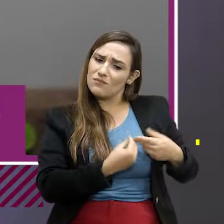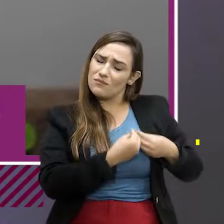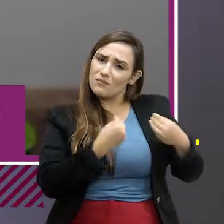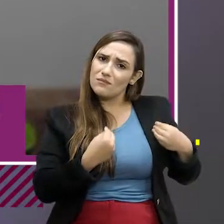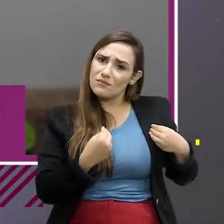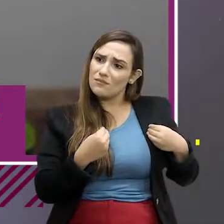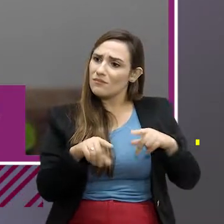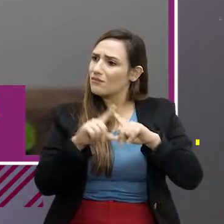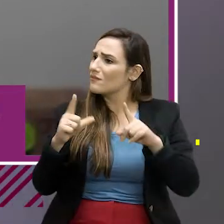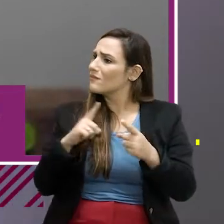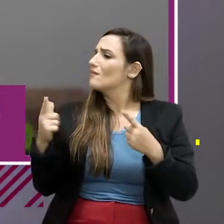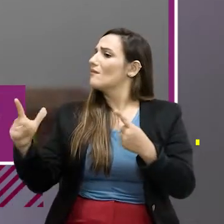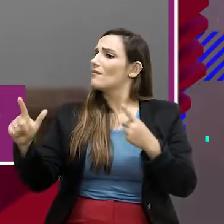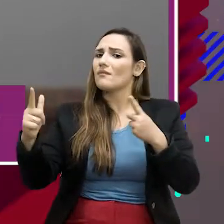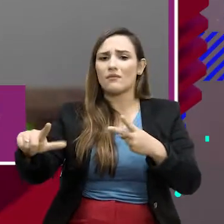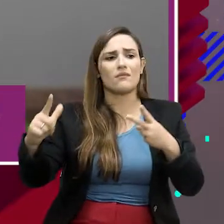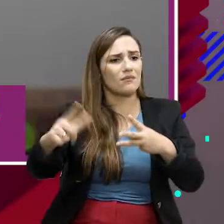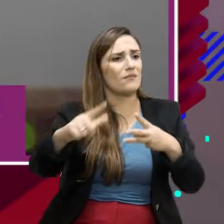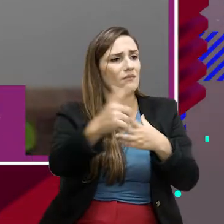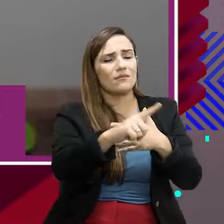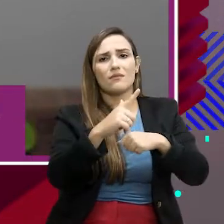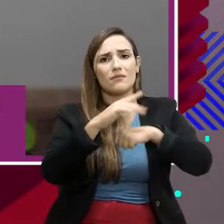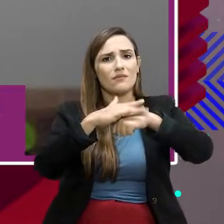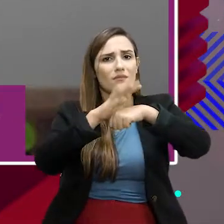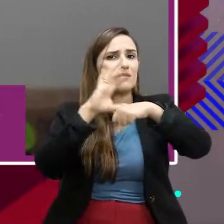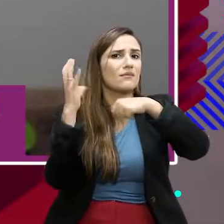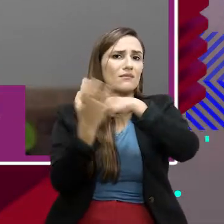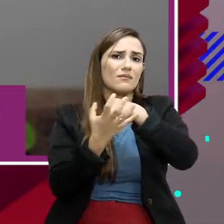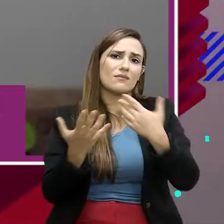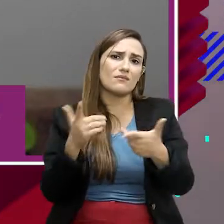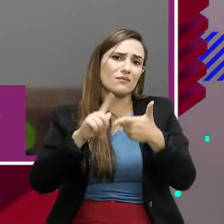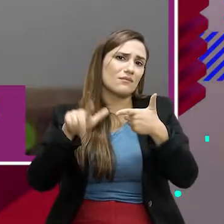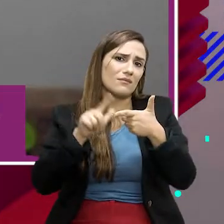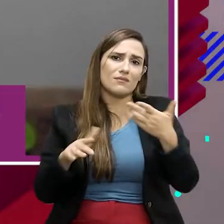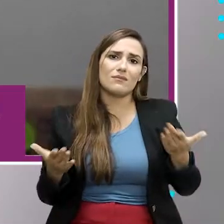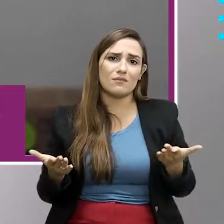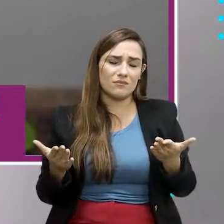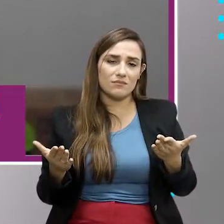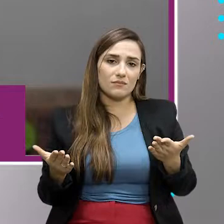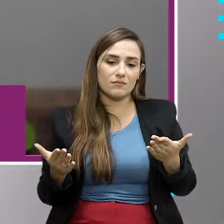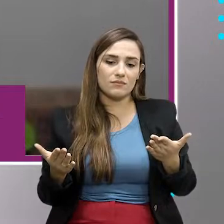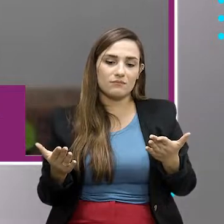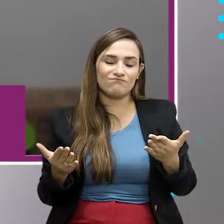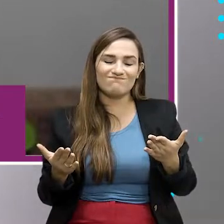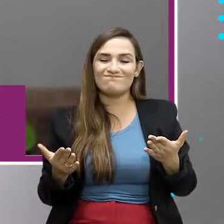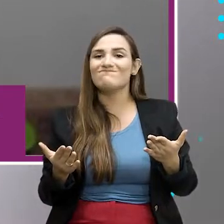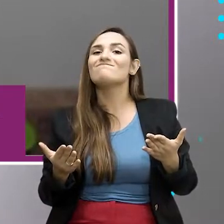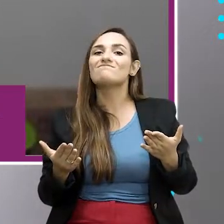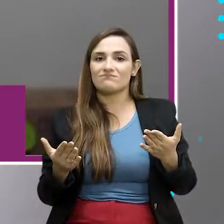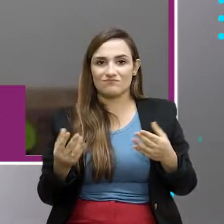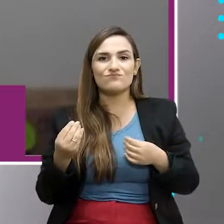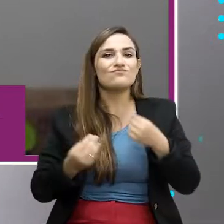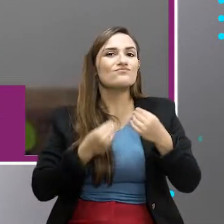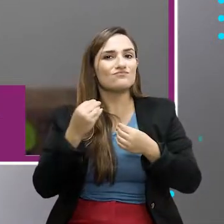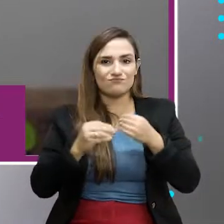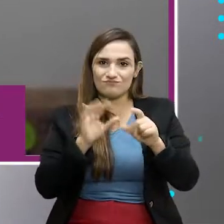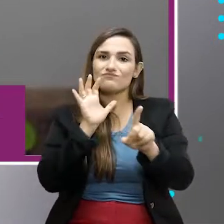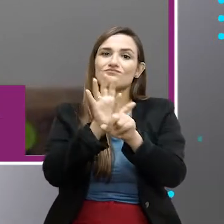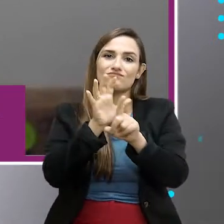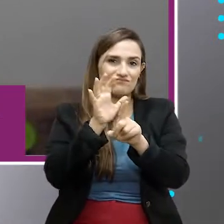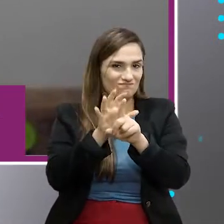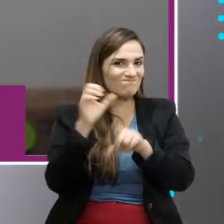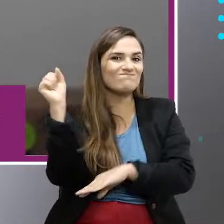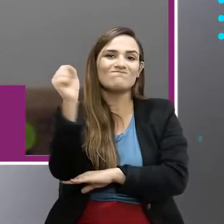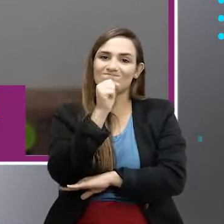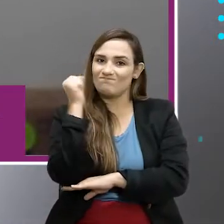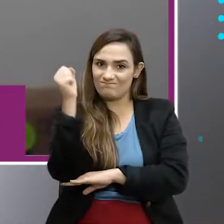né? Corrigível, vai ficar ótimo, só como que eu vou botar uma criança dessas no hospital quando eu estou com tantas crianças com uma